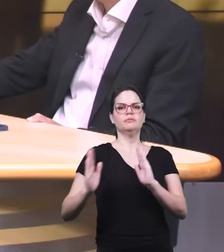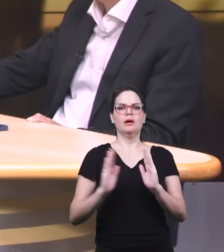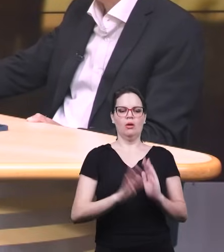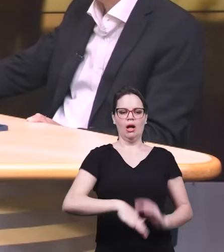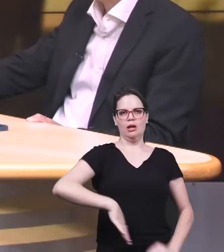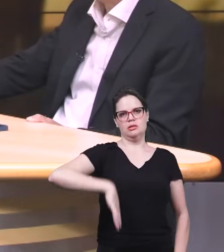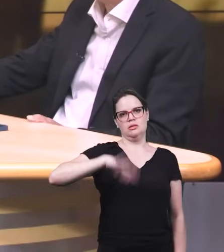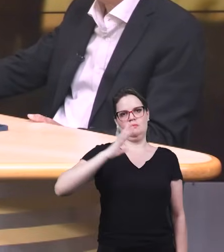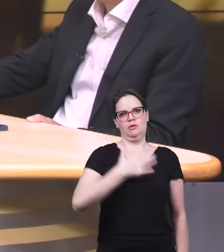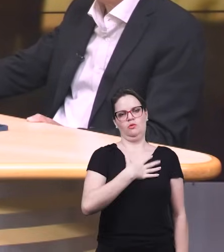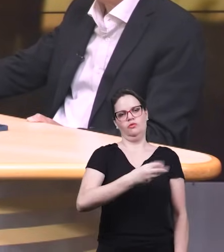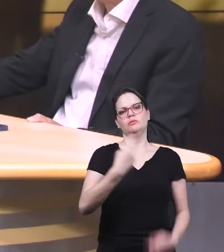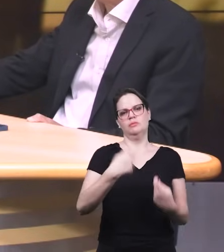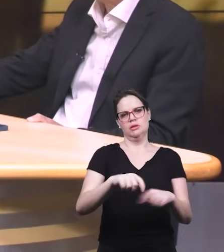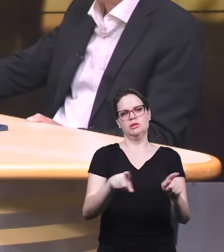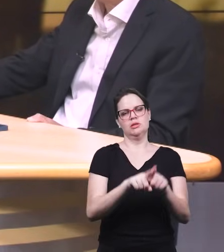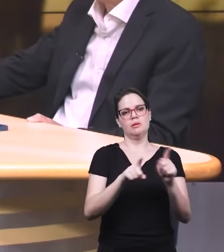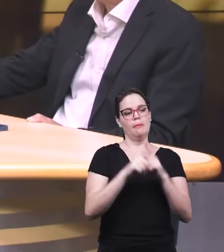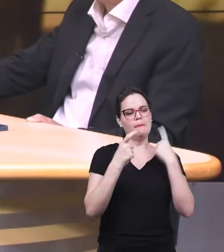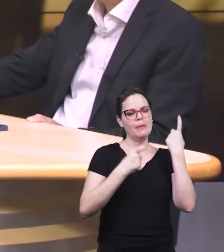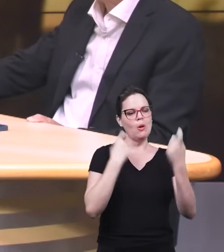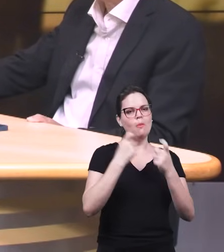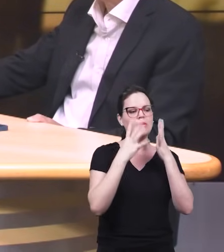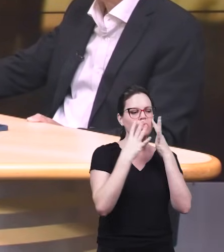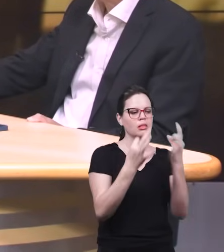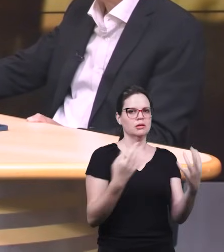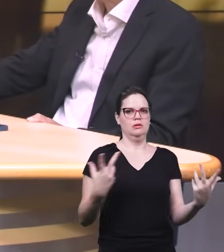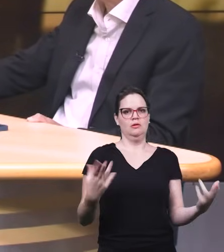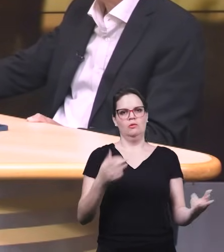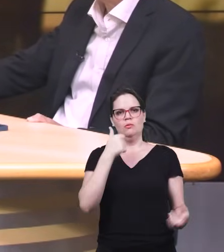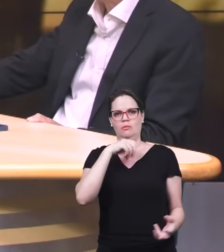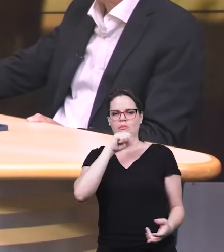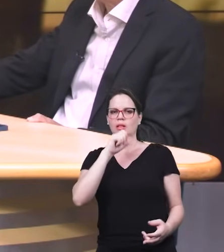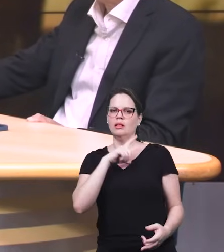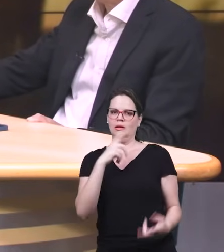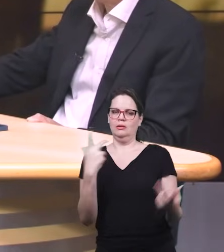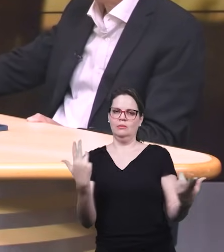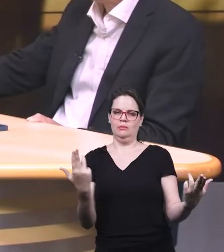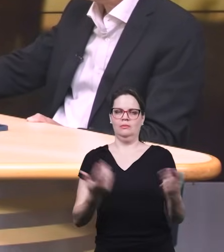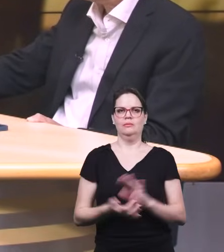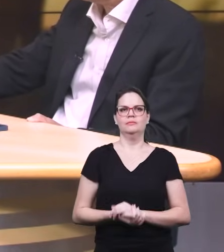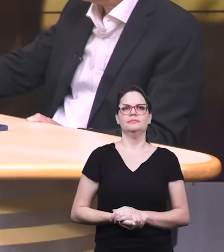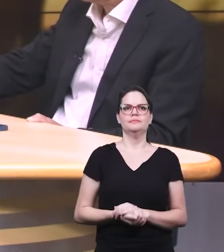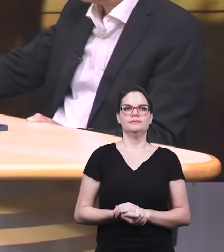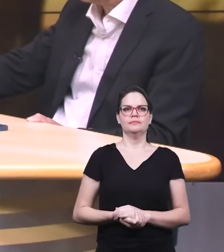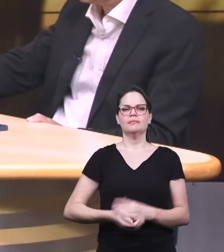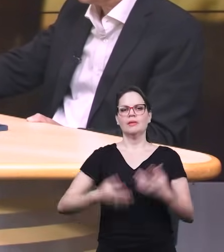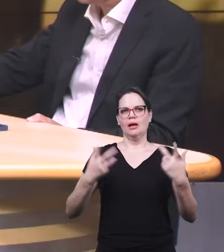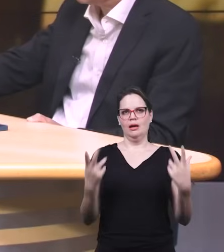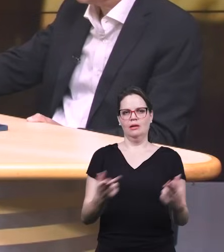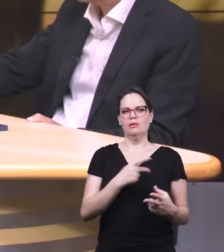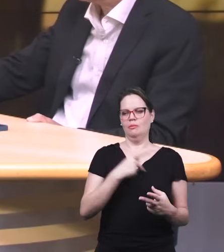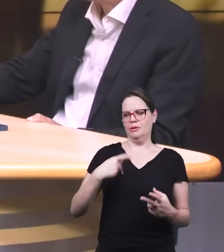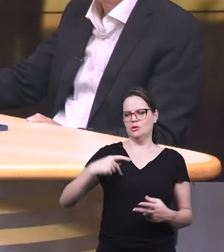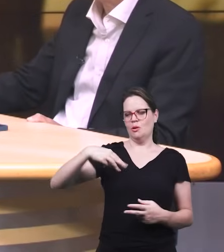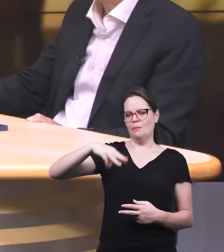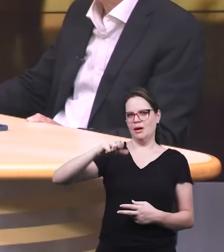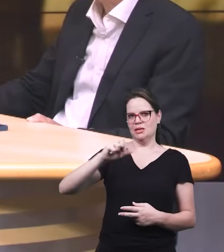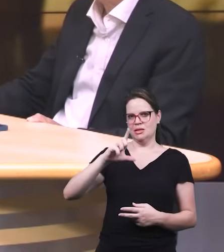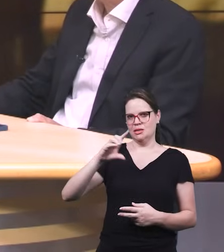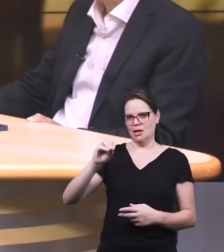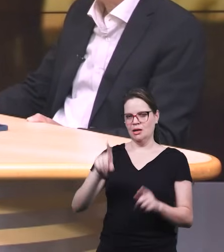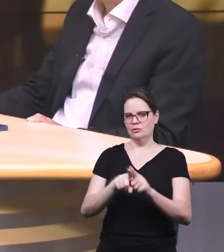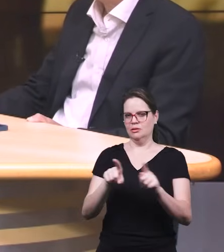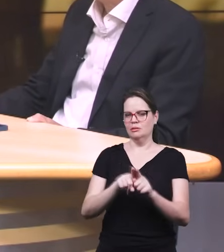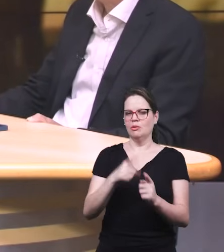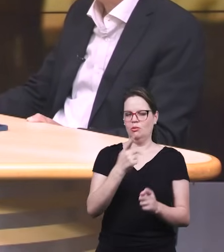Nós temos isso aqui, sem dúvida, isso que o pastor Marcelo falou, e você, Douglas, né? A mãe,